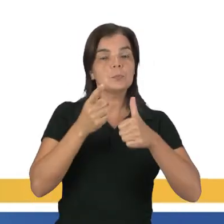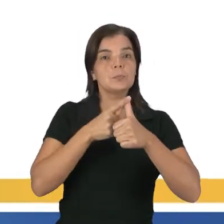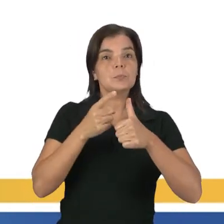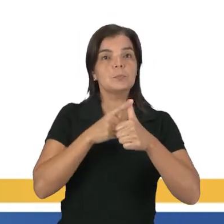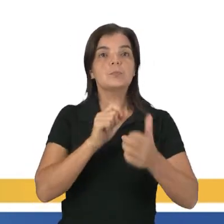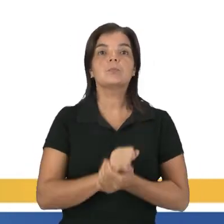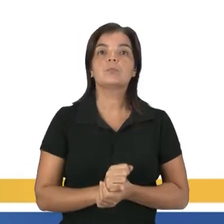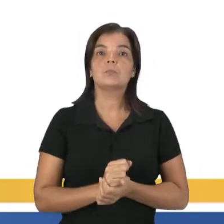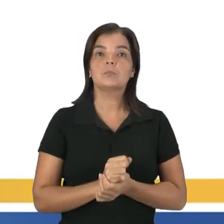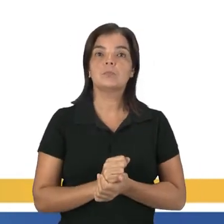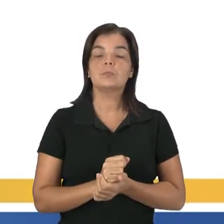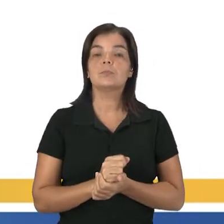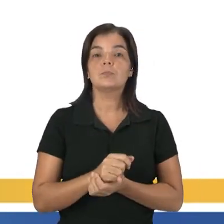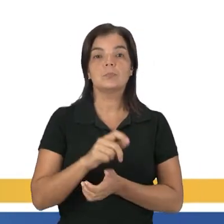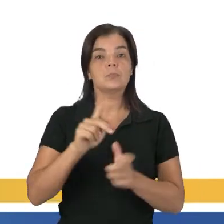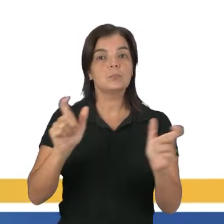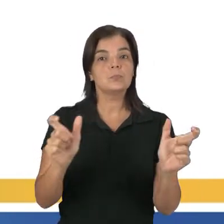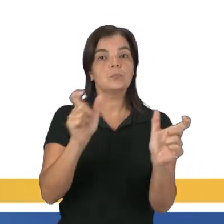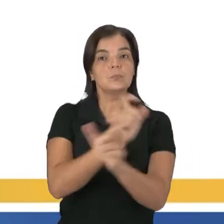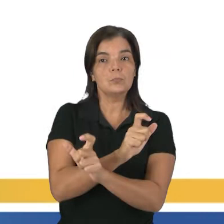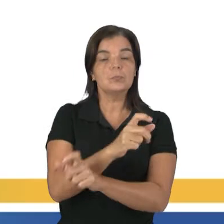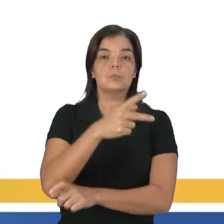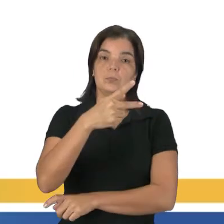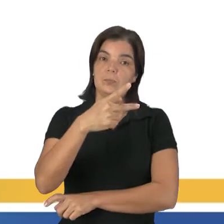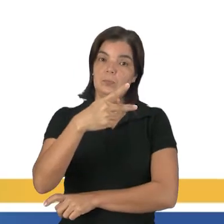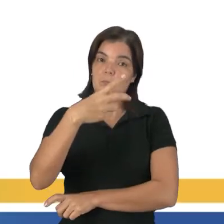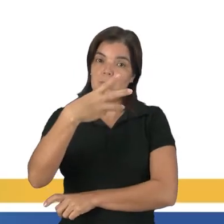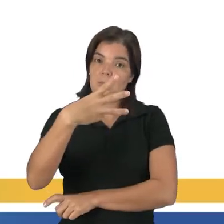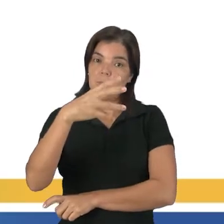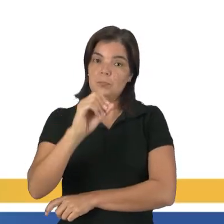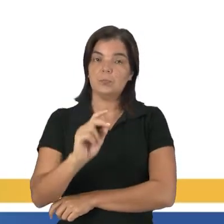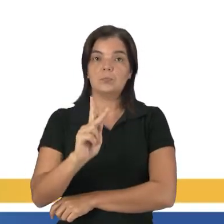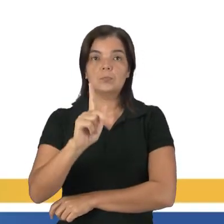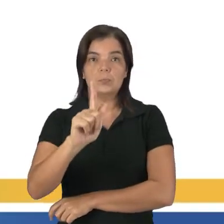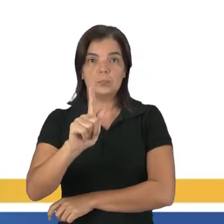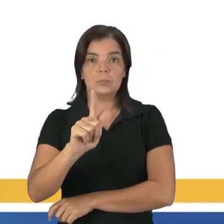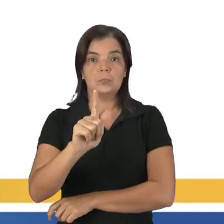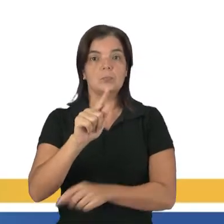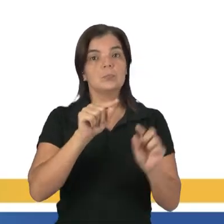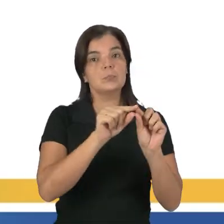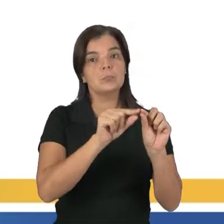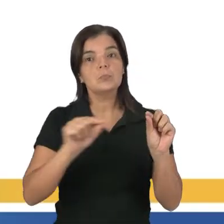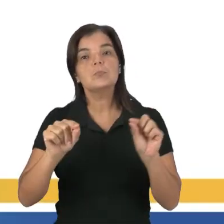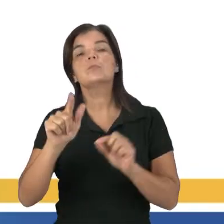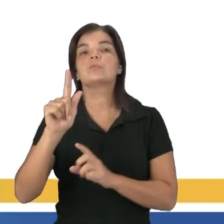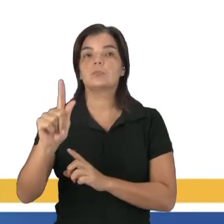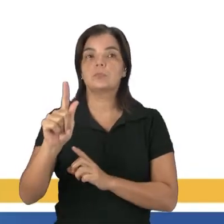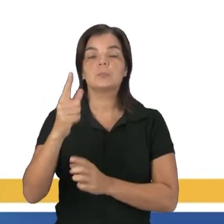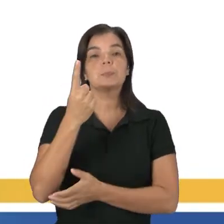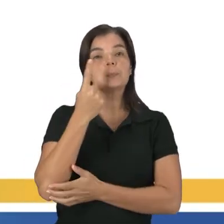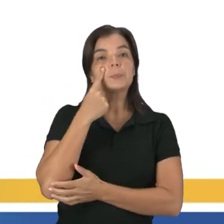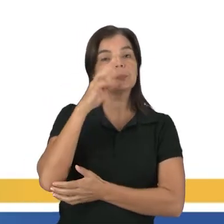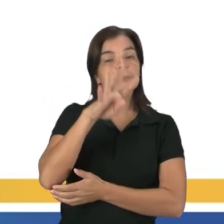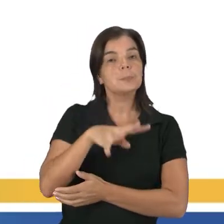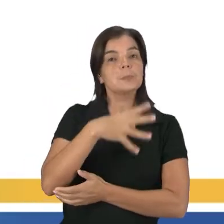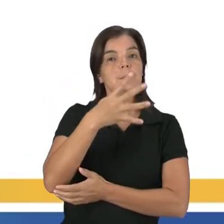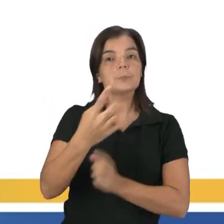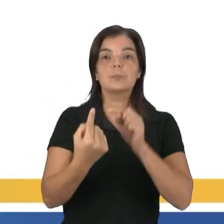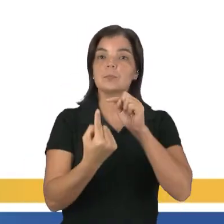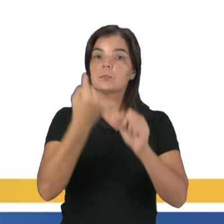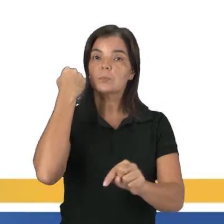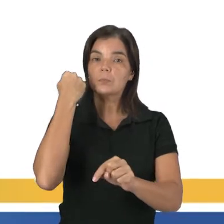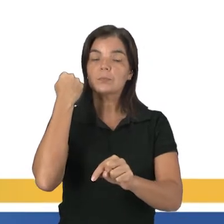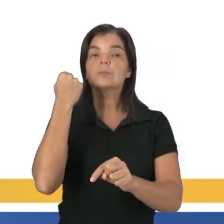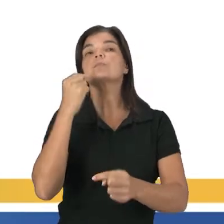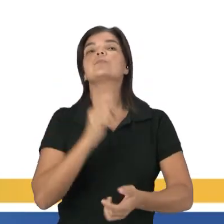primeiro, eu tenho que converter 30 quilos para grama. Se eu olhar aquela tabela lá atrás,